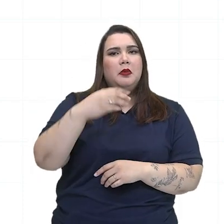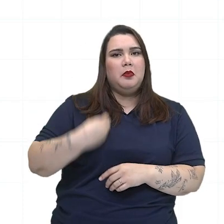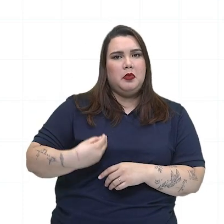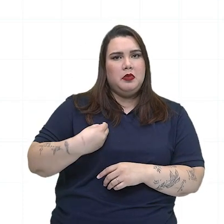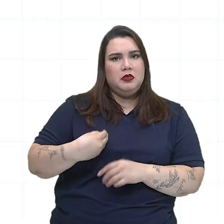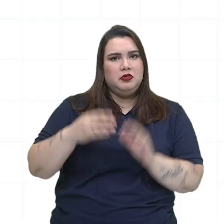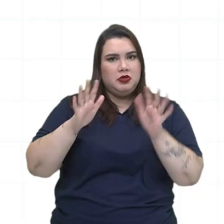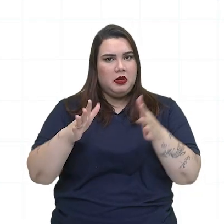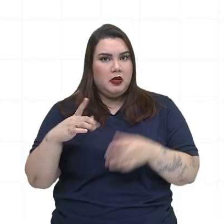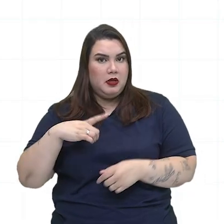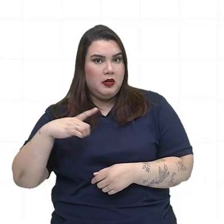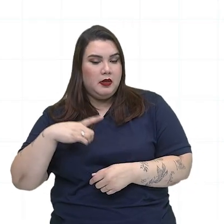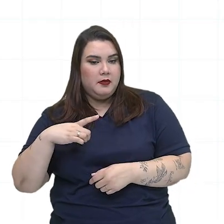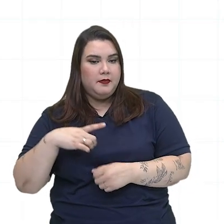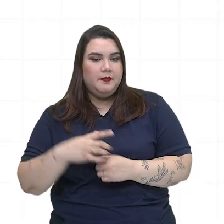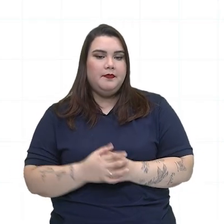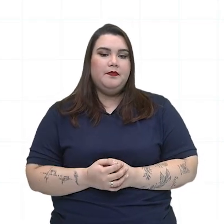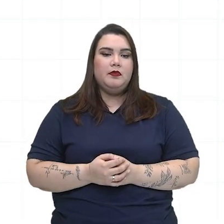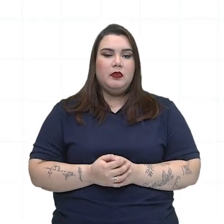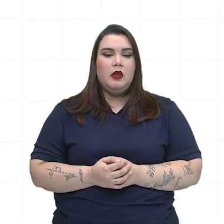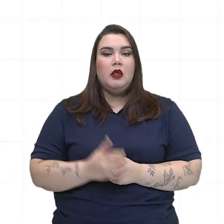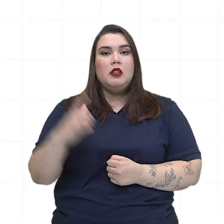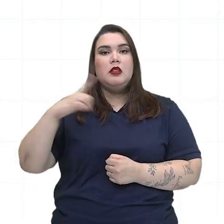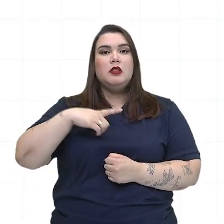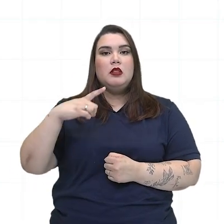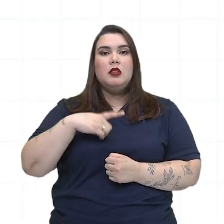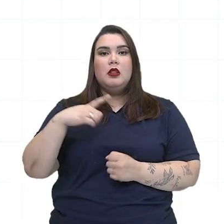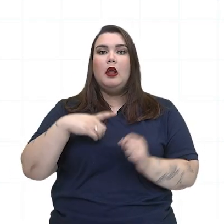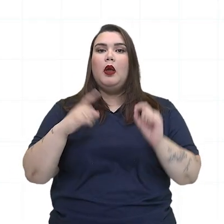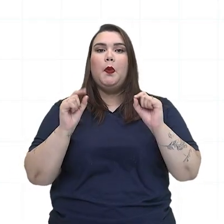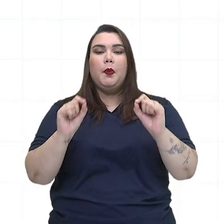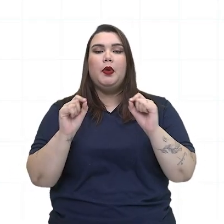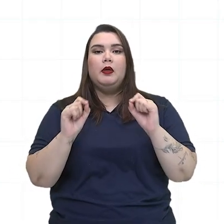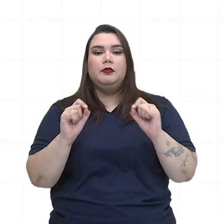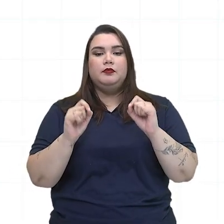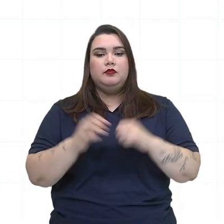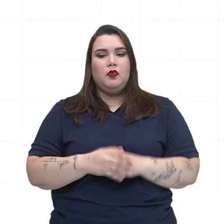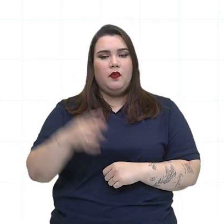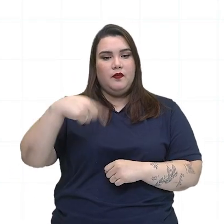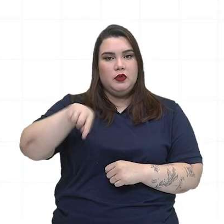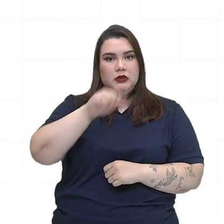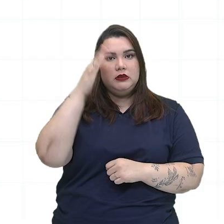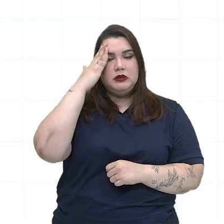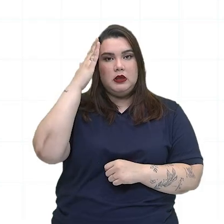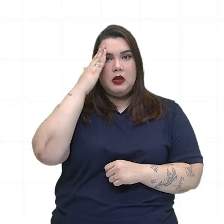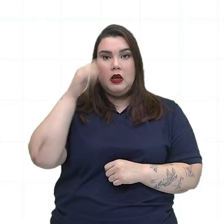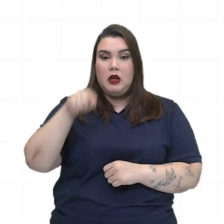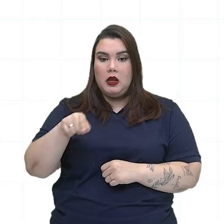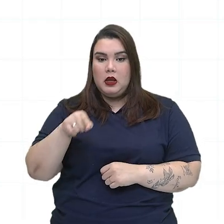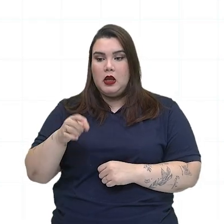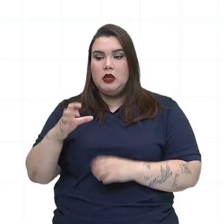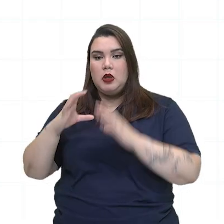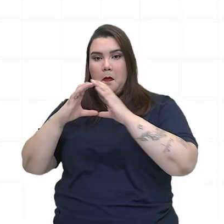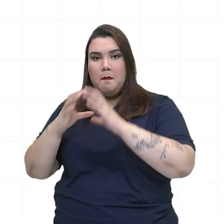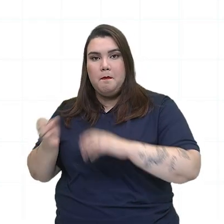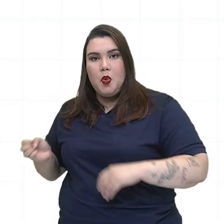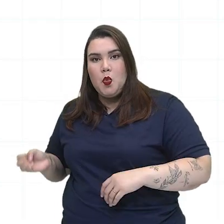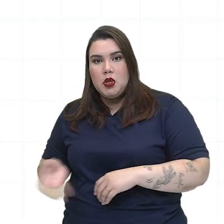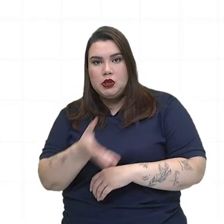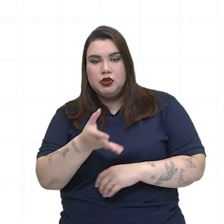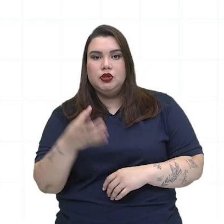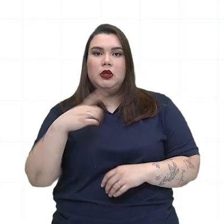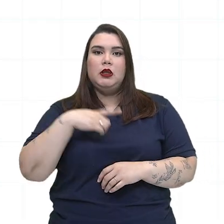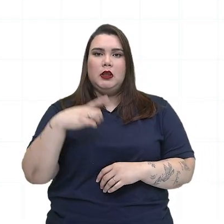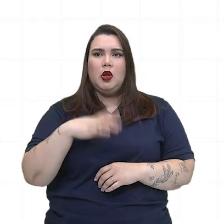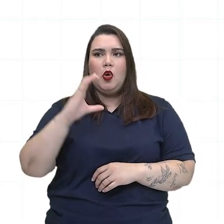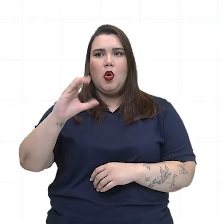Muito bem. Continuando. Vocês sabiam que o boliche também tem uma Copa? Isso mesmo. A